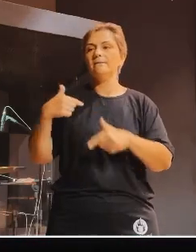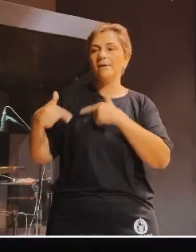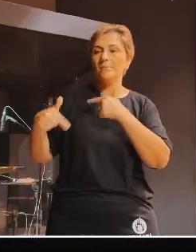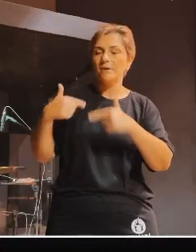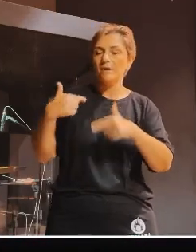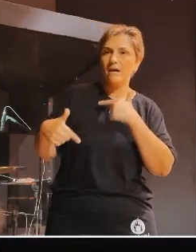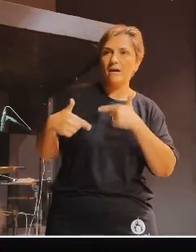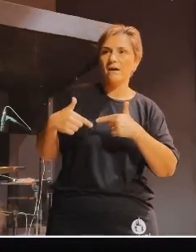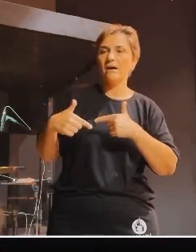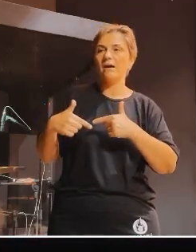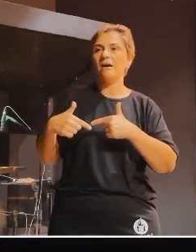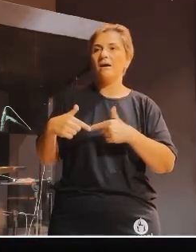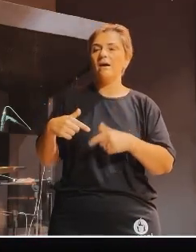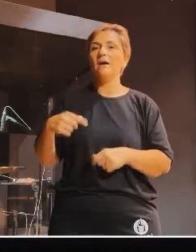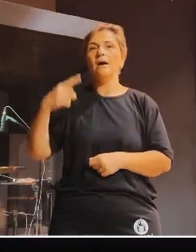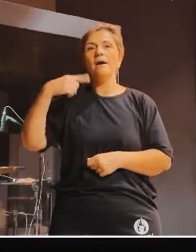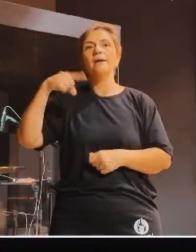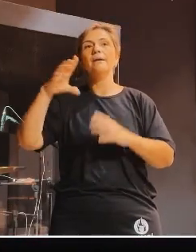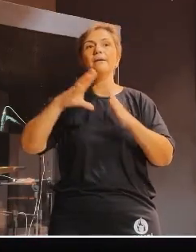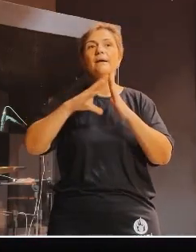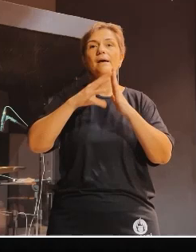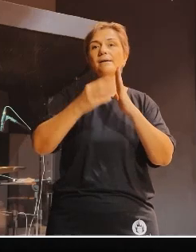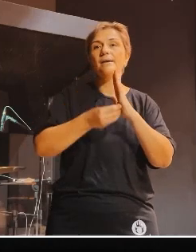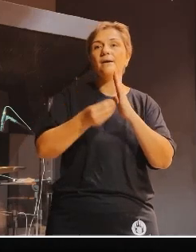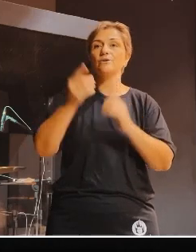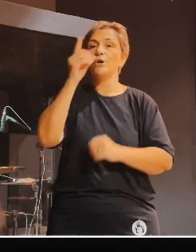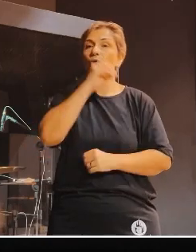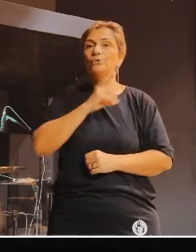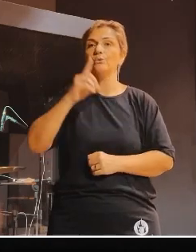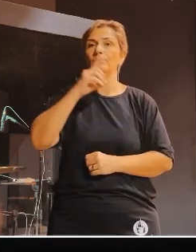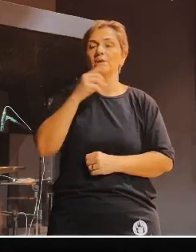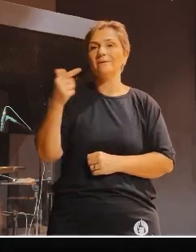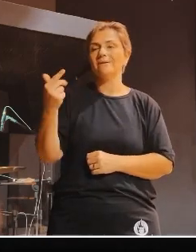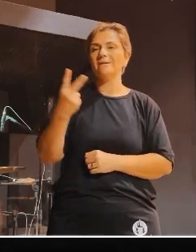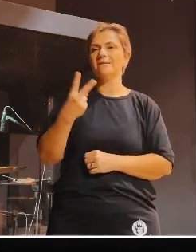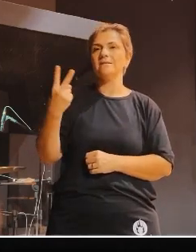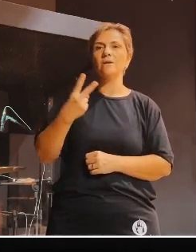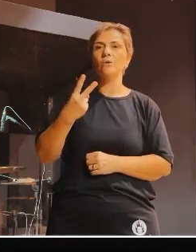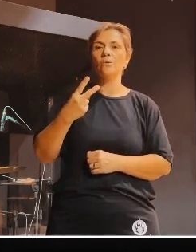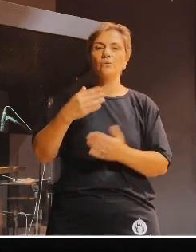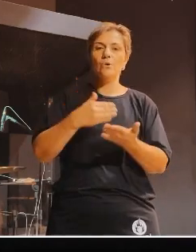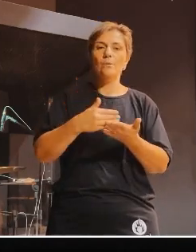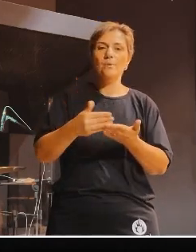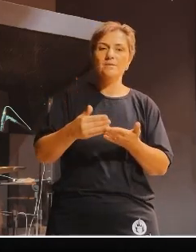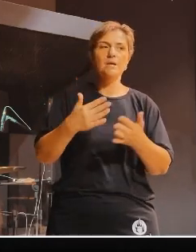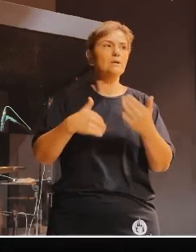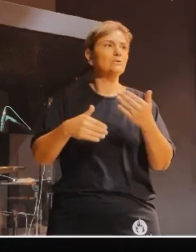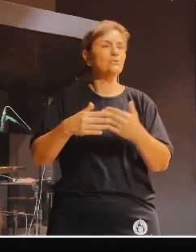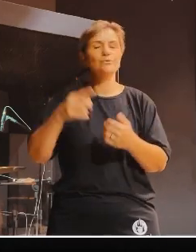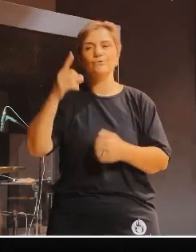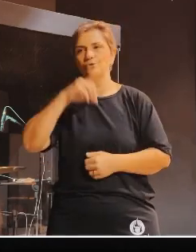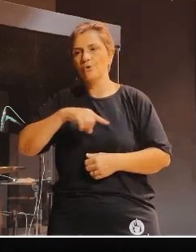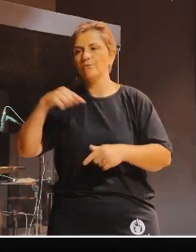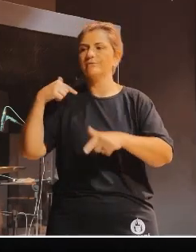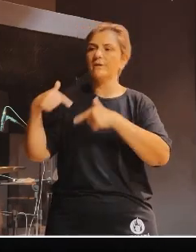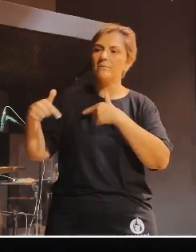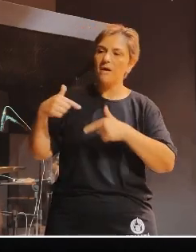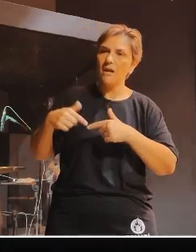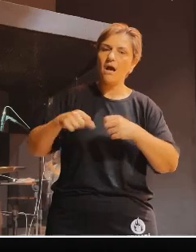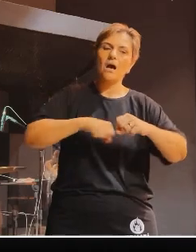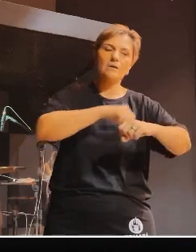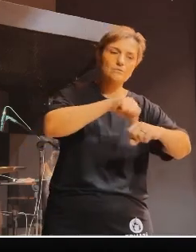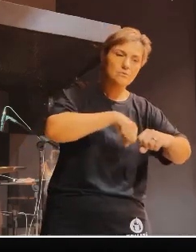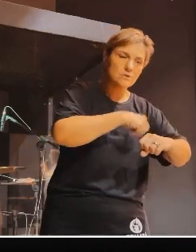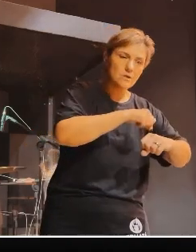trabalhar, ir na igreja no domingo e na segunda-feira começar tudo de novo. Trabalhar,